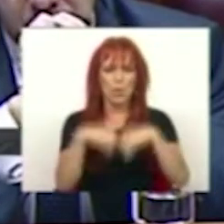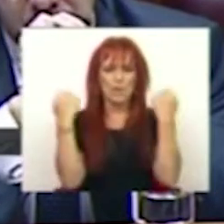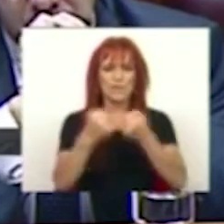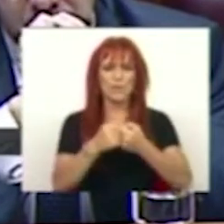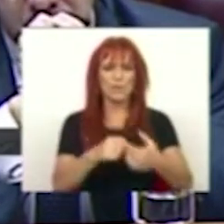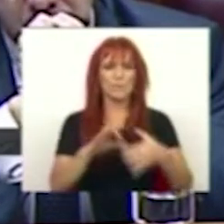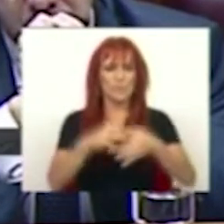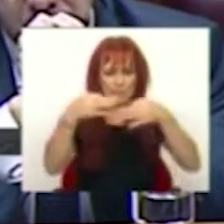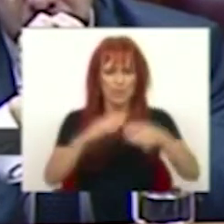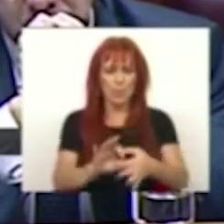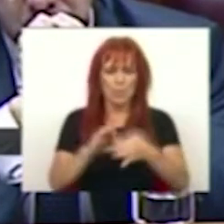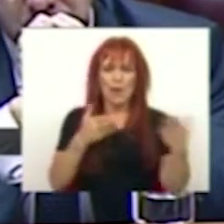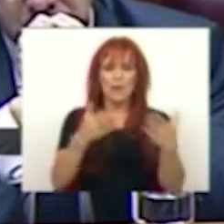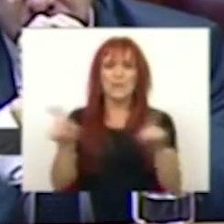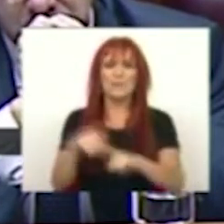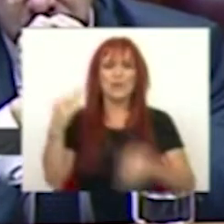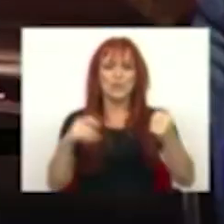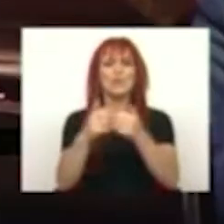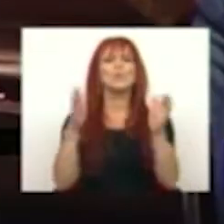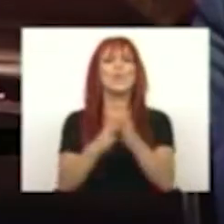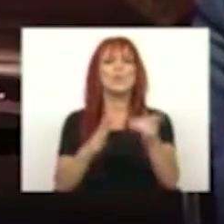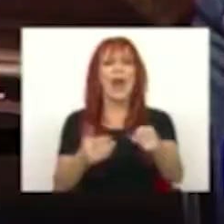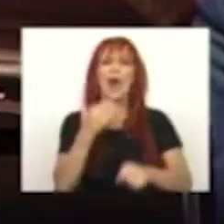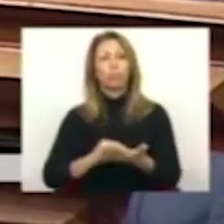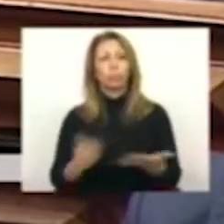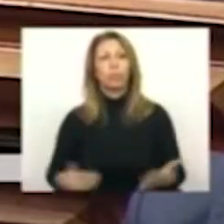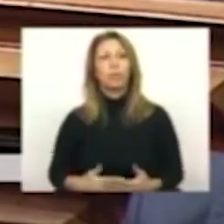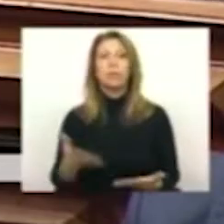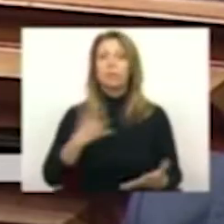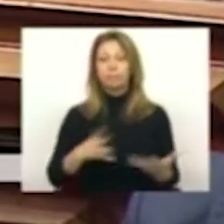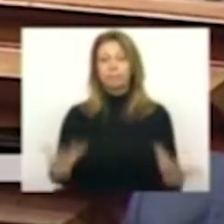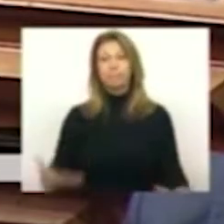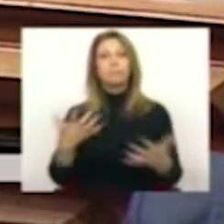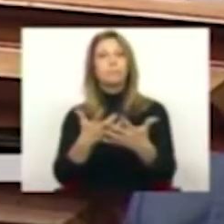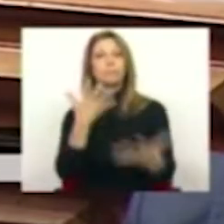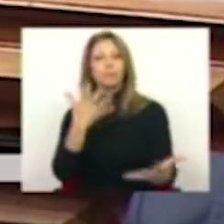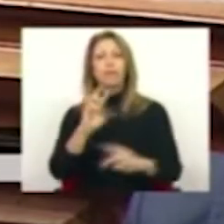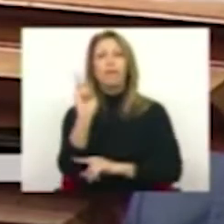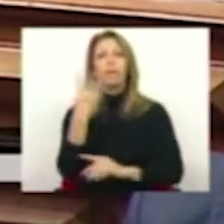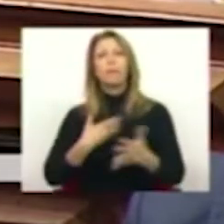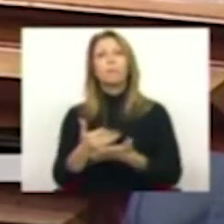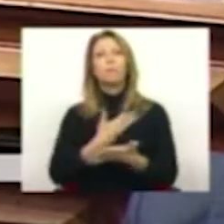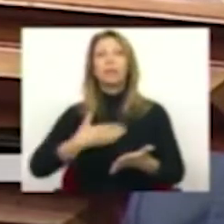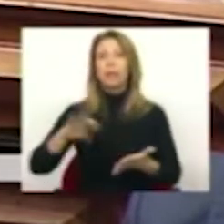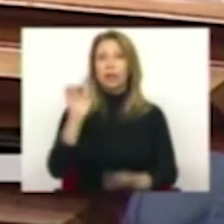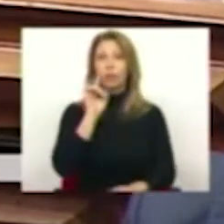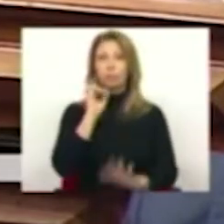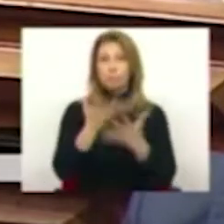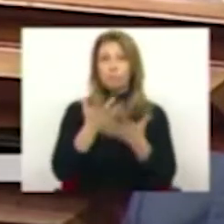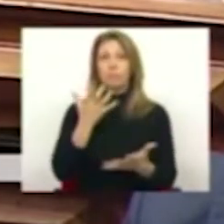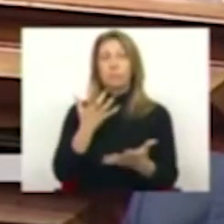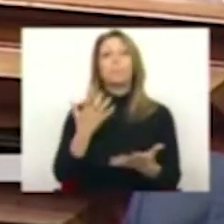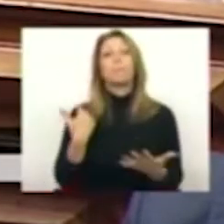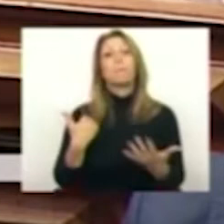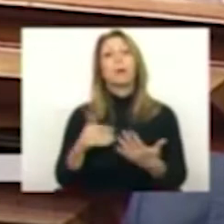mais decente, mais solidária e mais justa para todos. Muito obrigado, Sra. Deputada. Sublinhar os 3 dados mais relevantes que